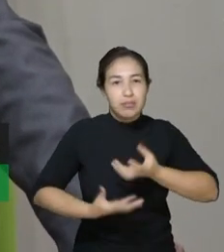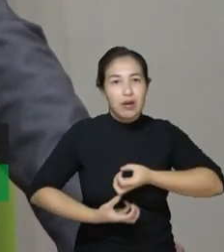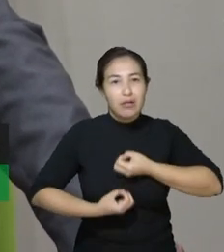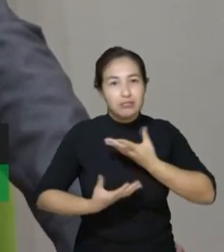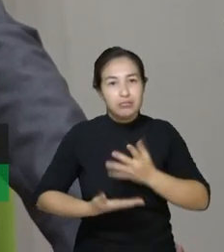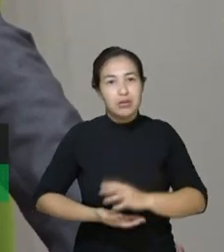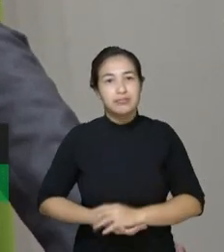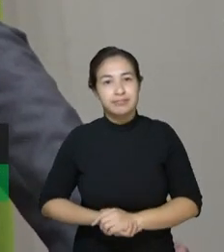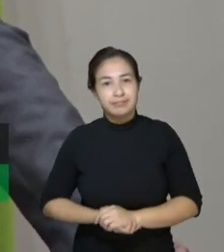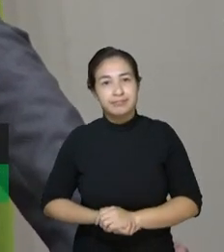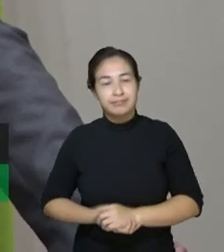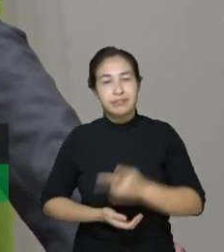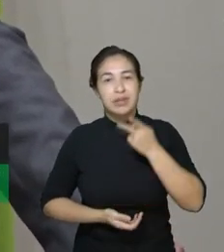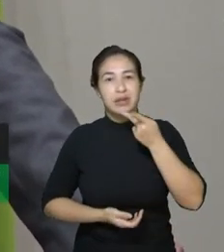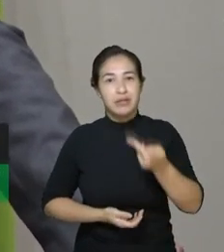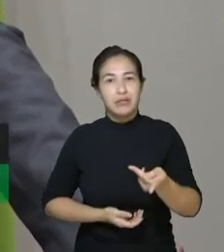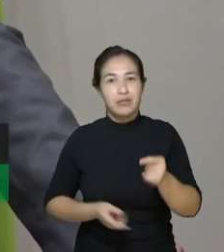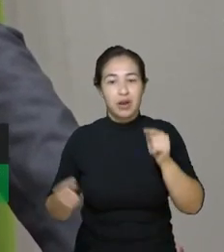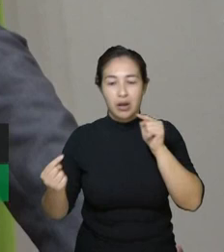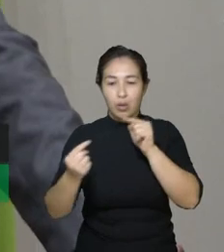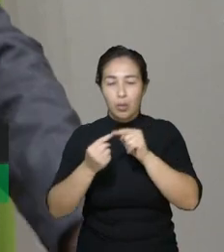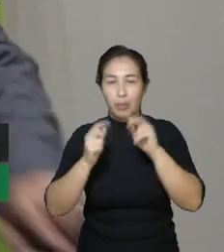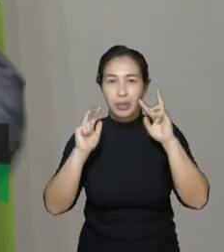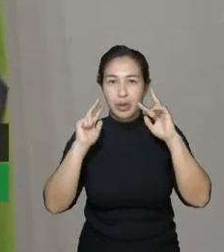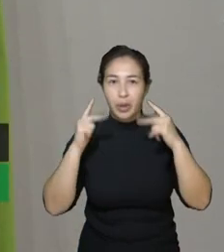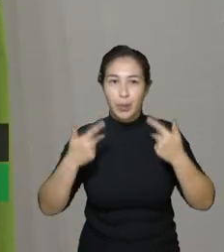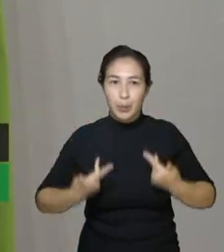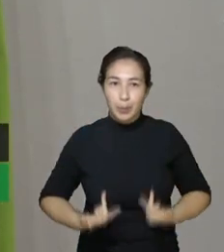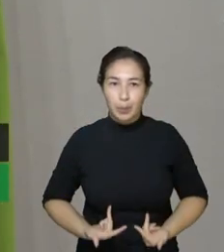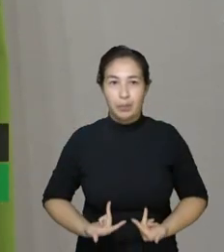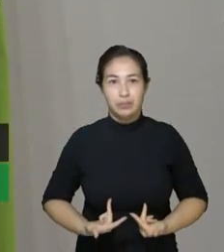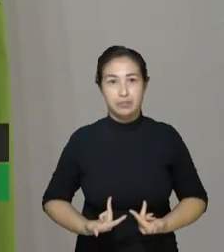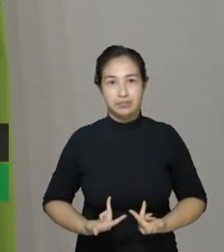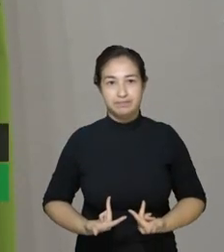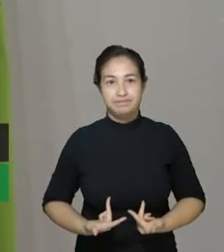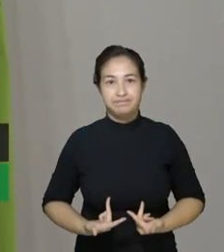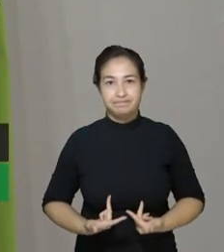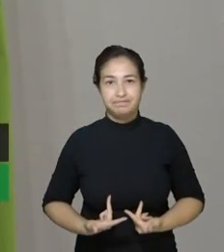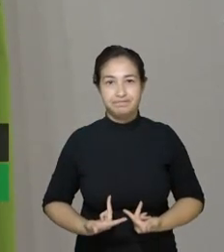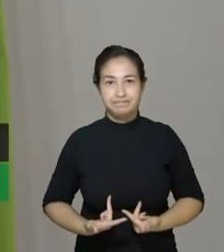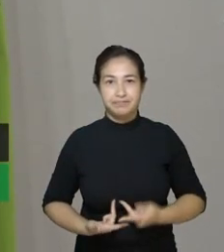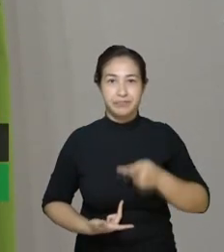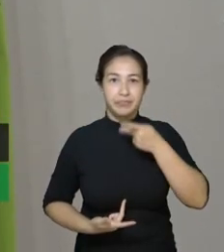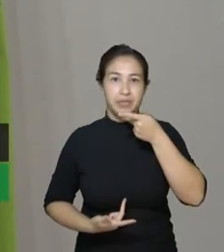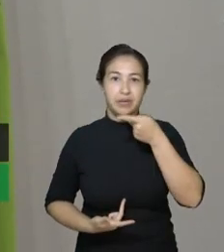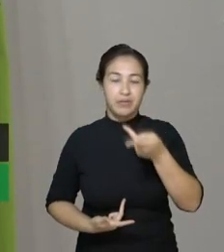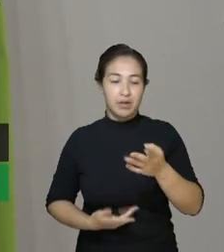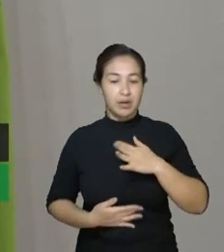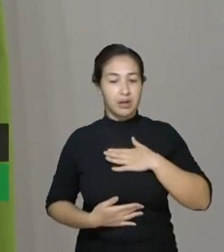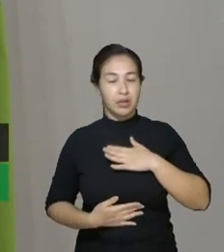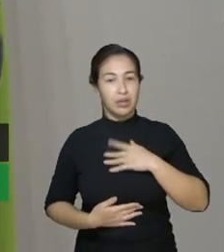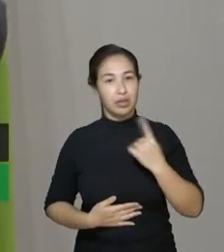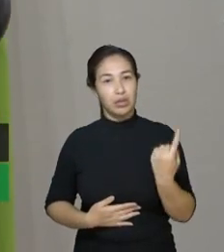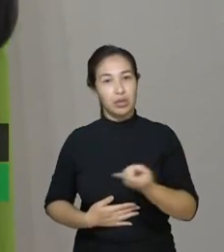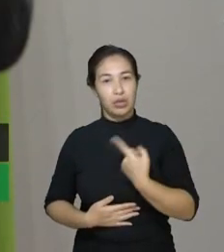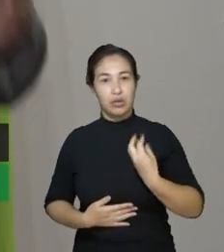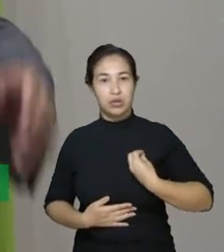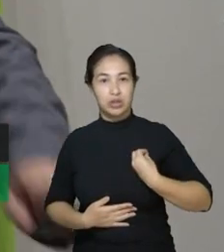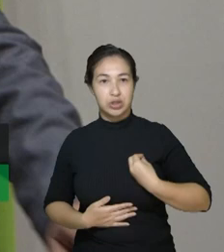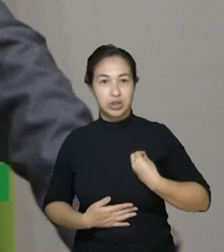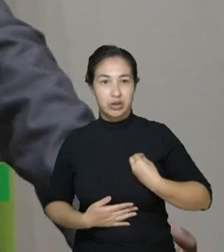ser humano, de falar um pouco da nossa vida, das